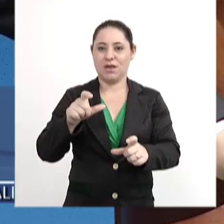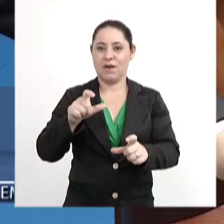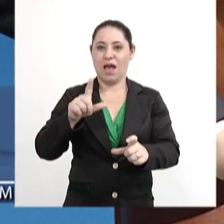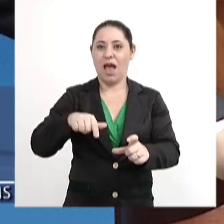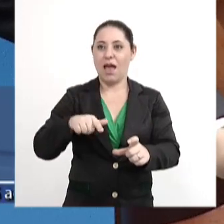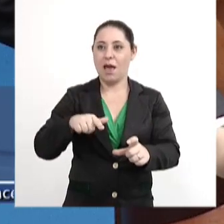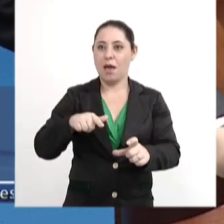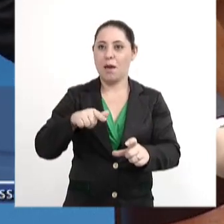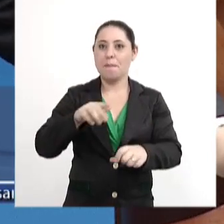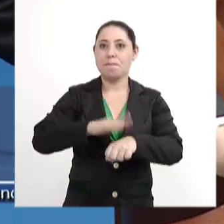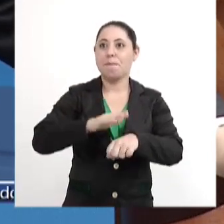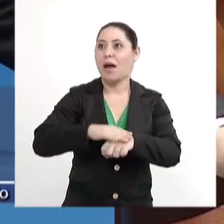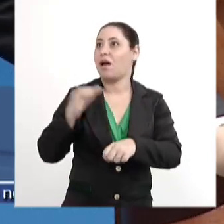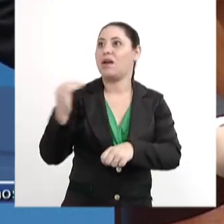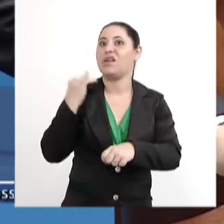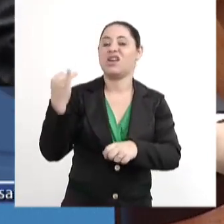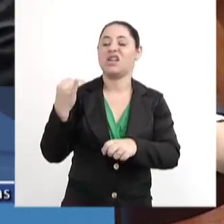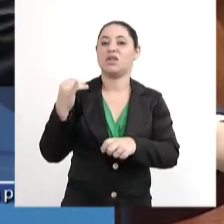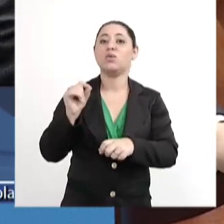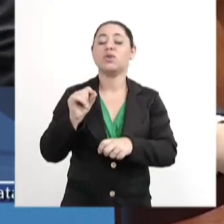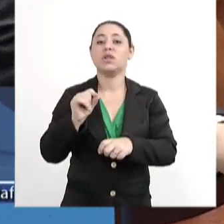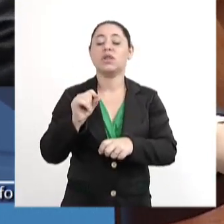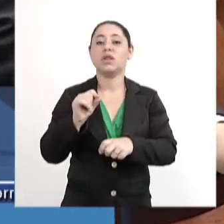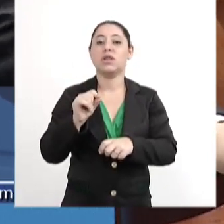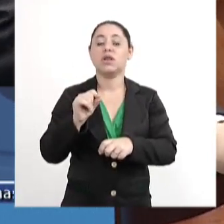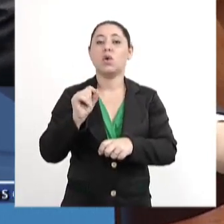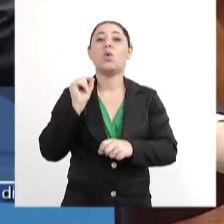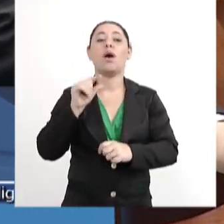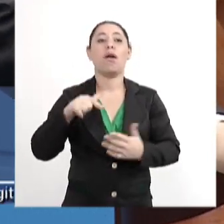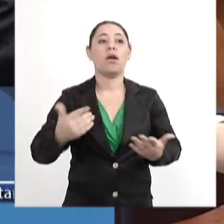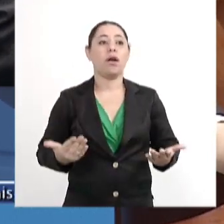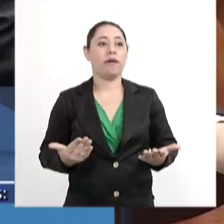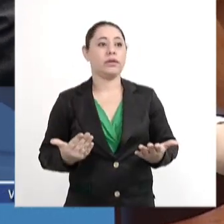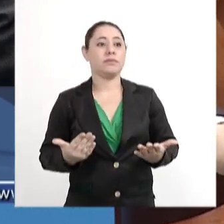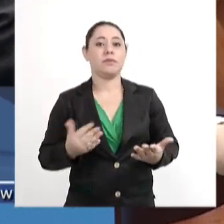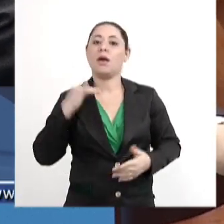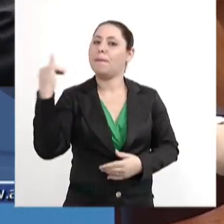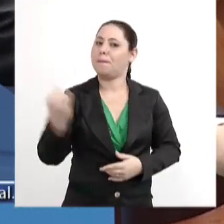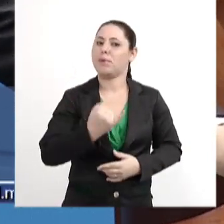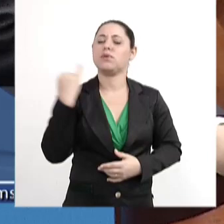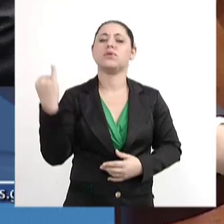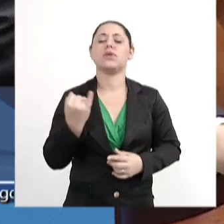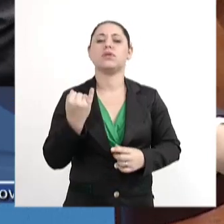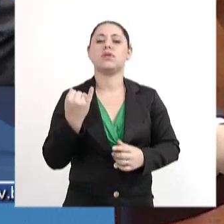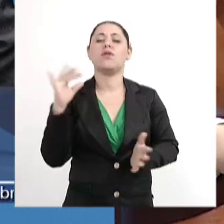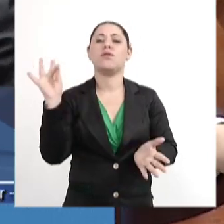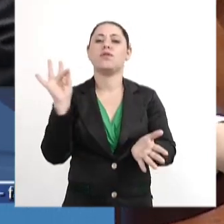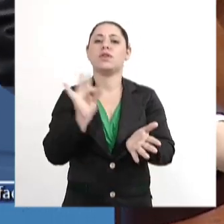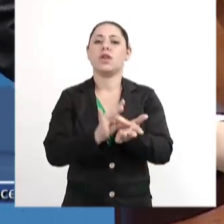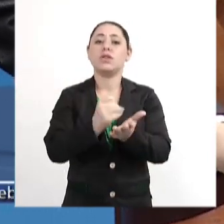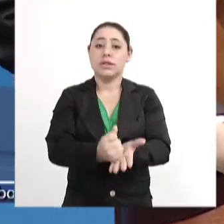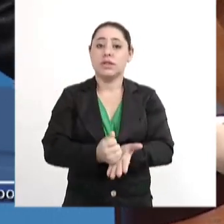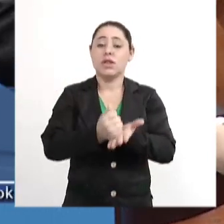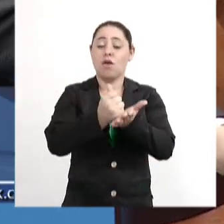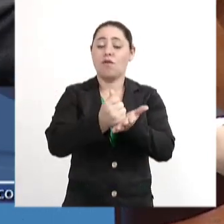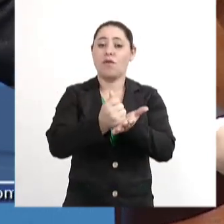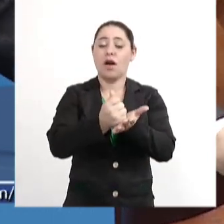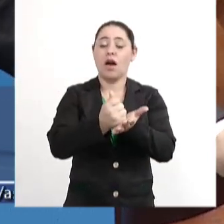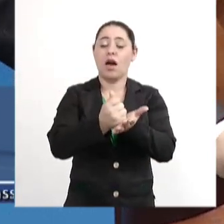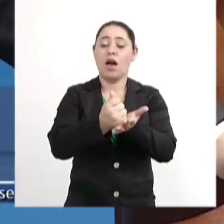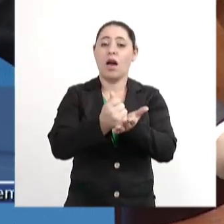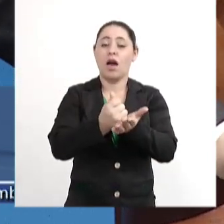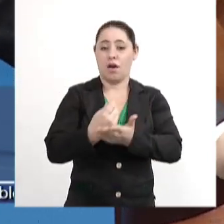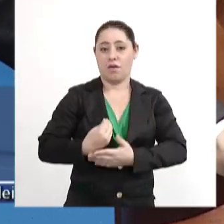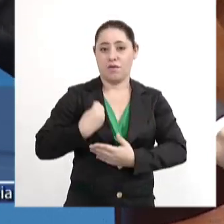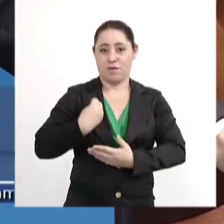mais. Agora, o tamanho, o calibre da importância de salvar através da sua veia